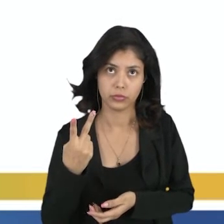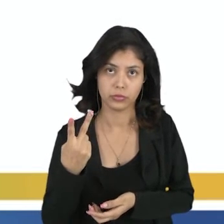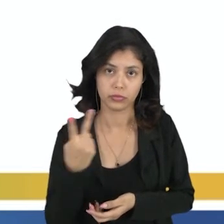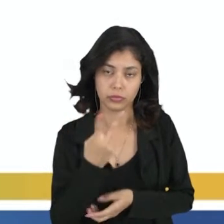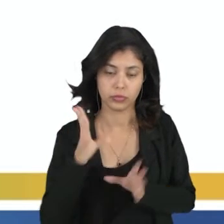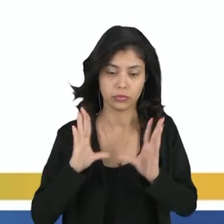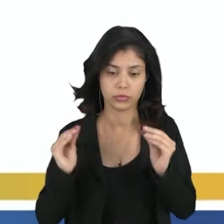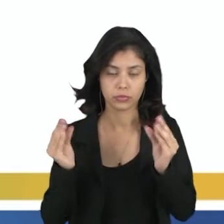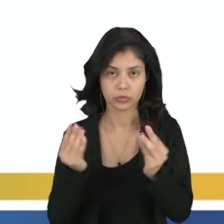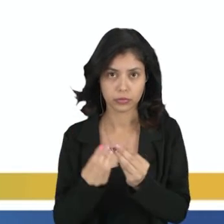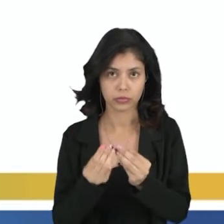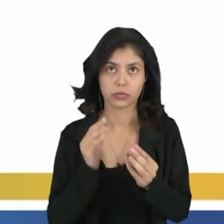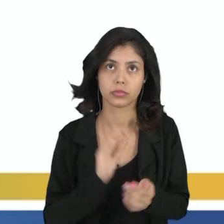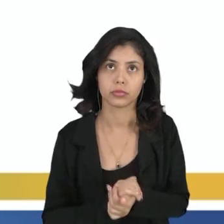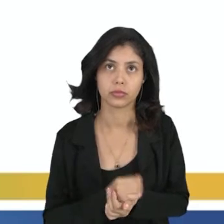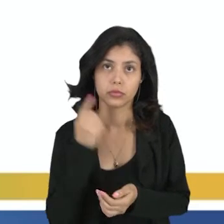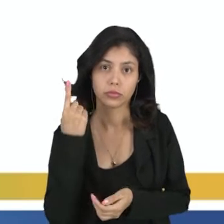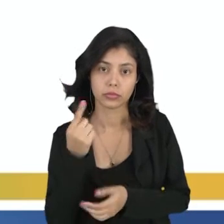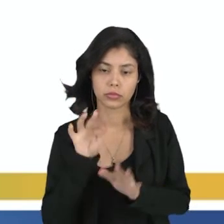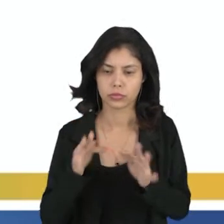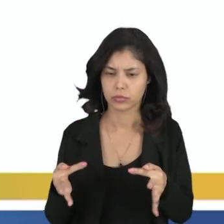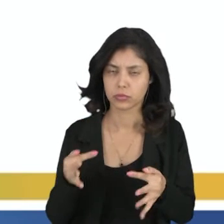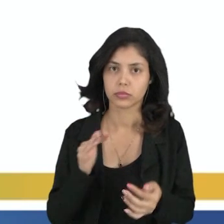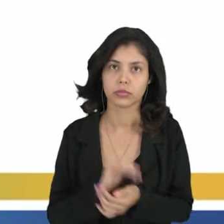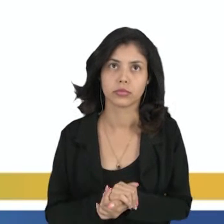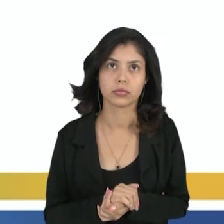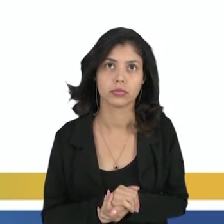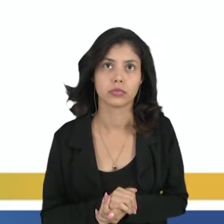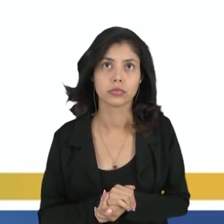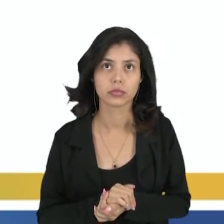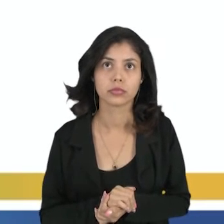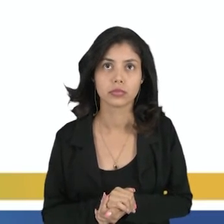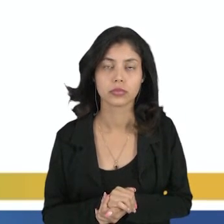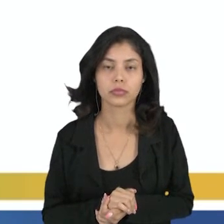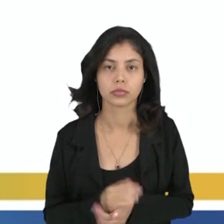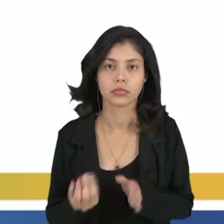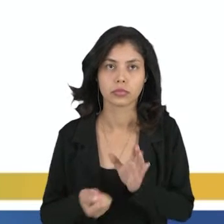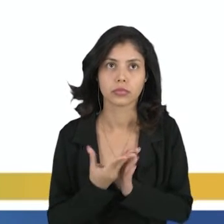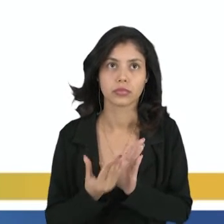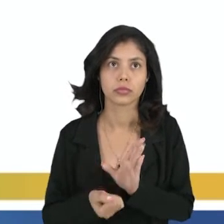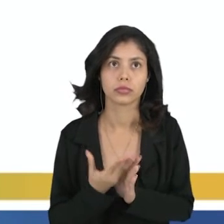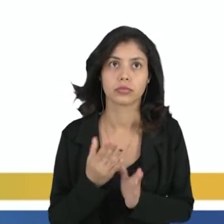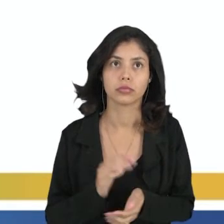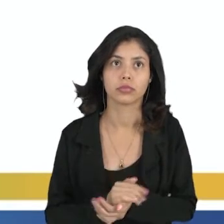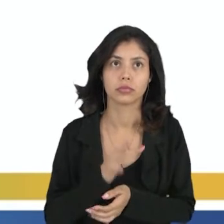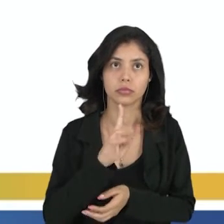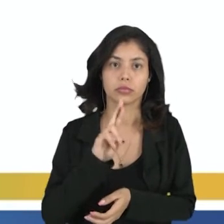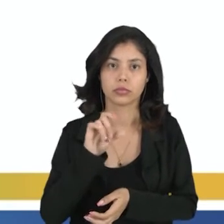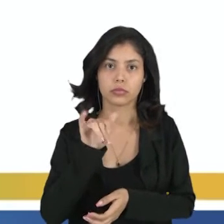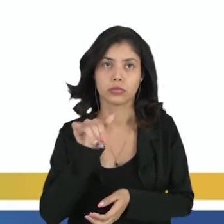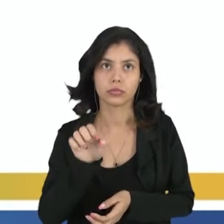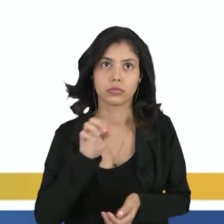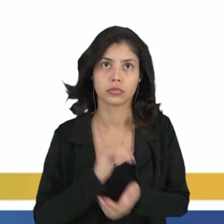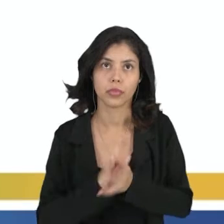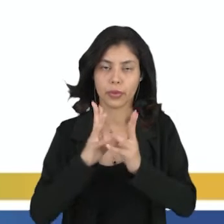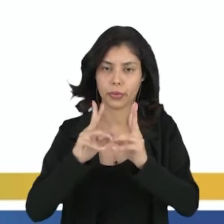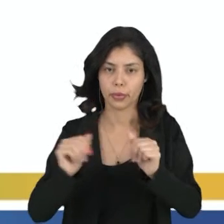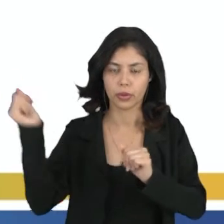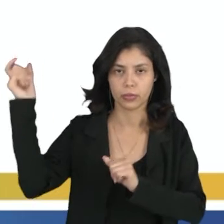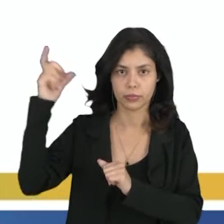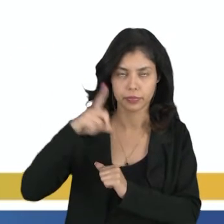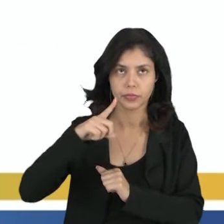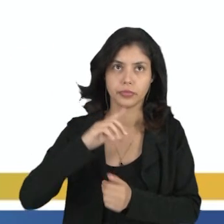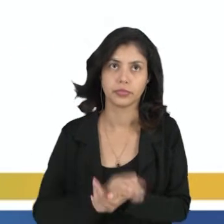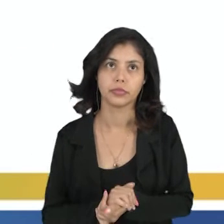2 substâncias compostas e uma simples, lado dos produtos. Fotólise, decomposição